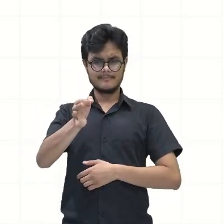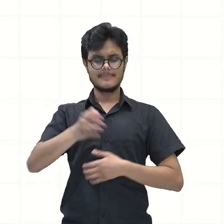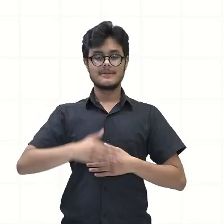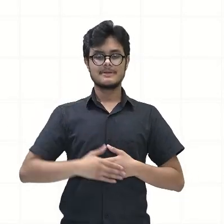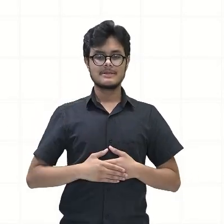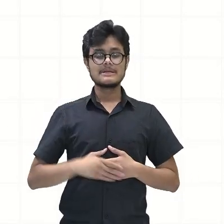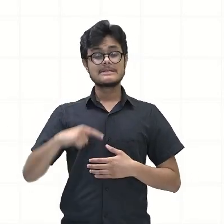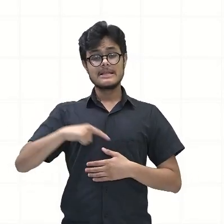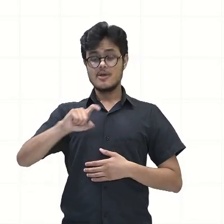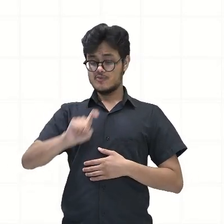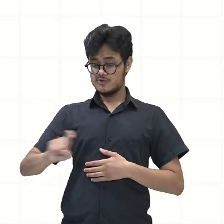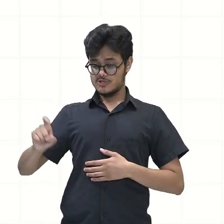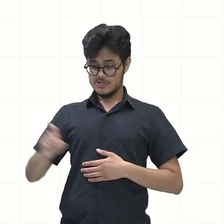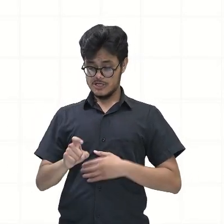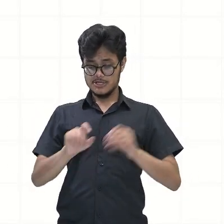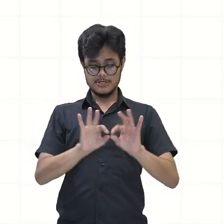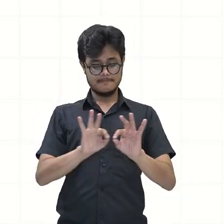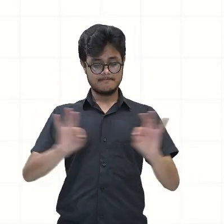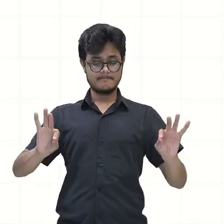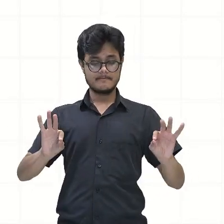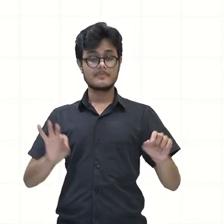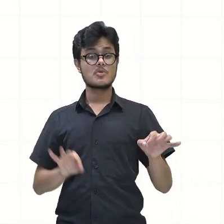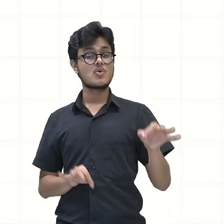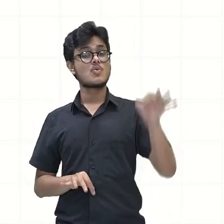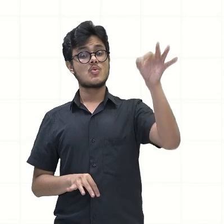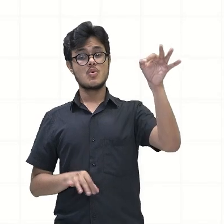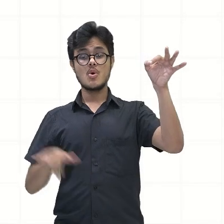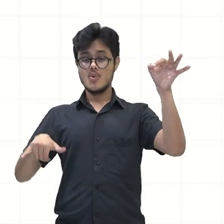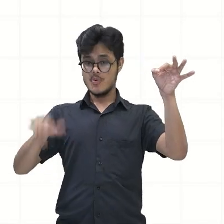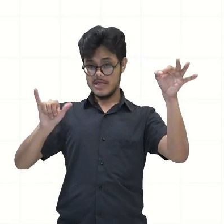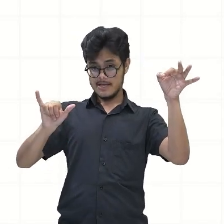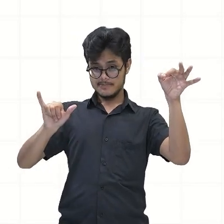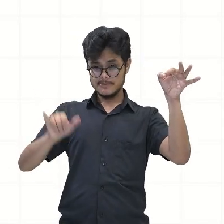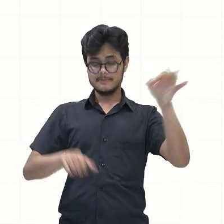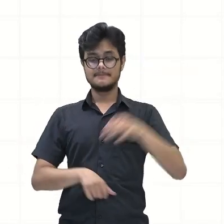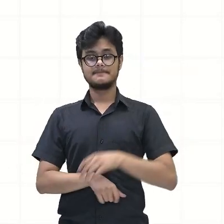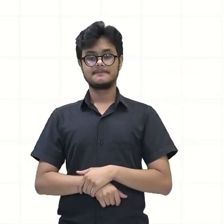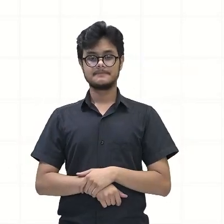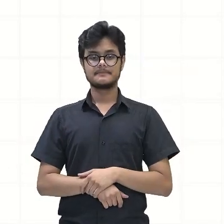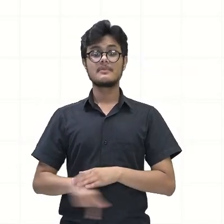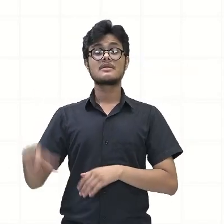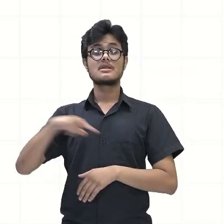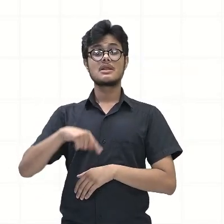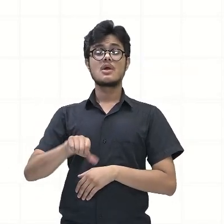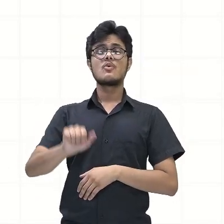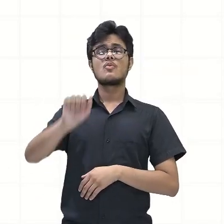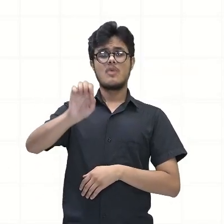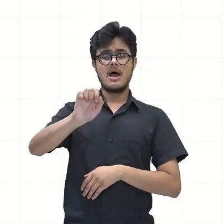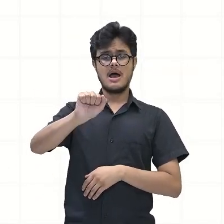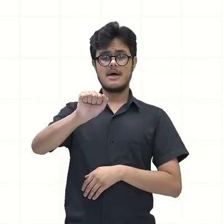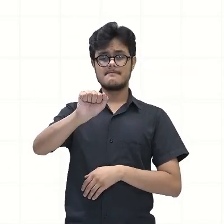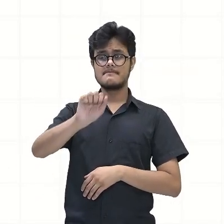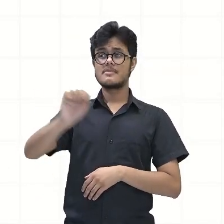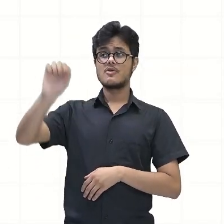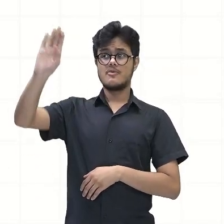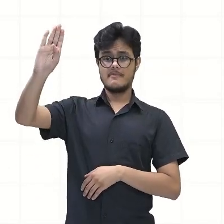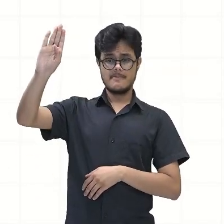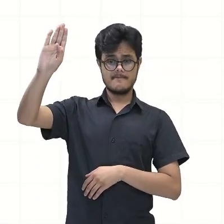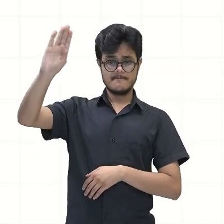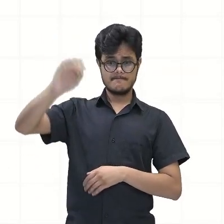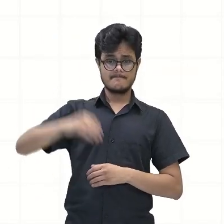Também tem aí os pontos marcados, né? Ponto aqui, ó, ponto A e o ponto